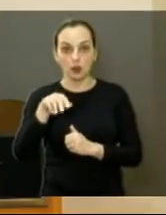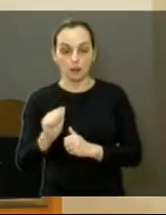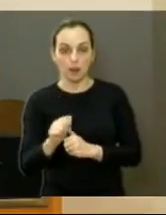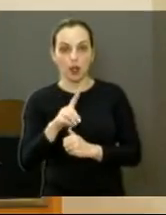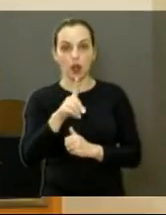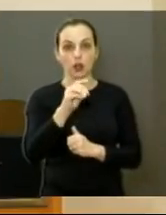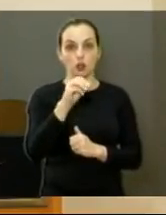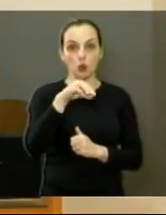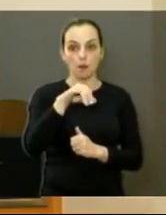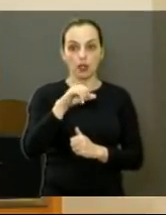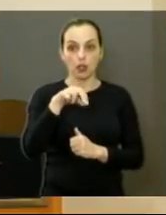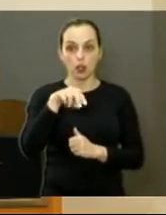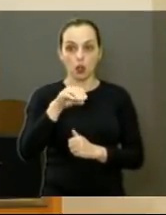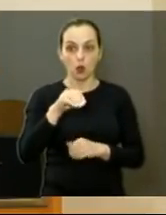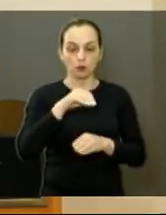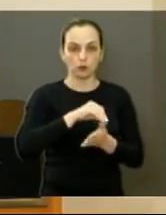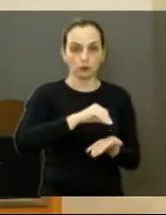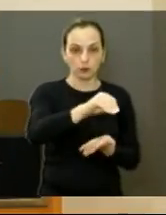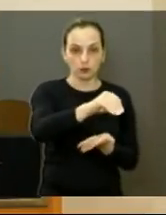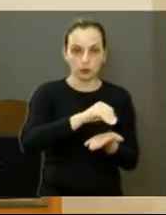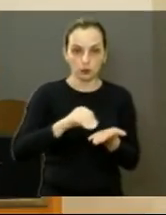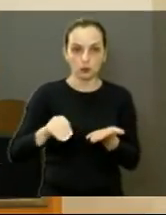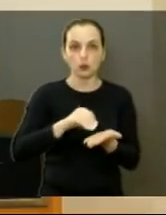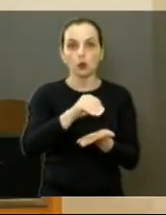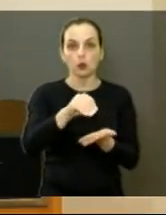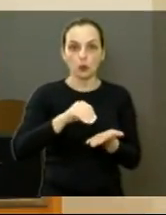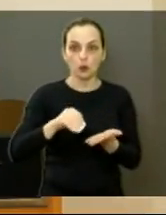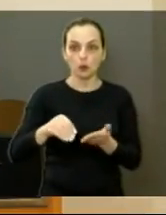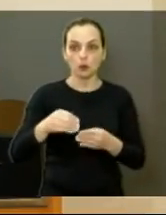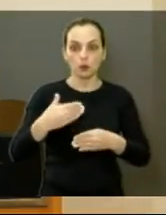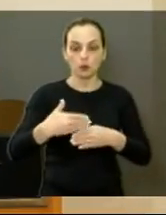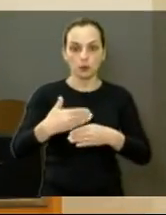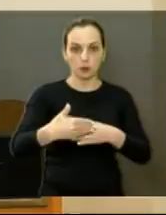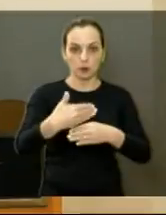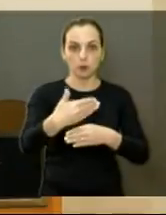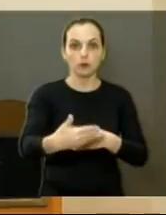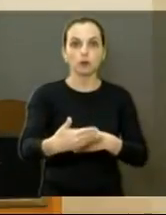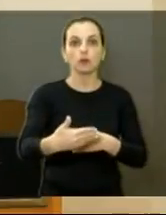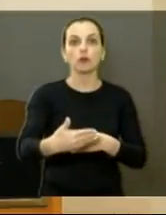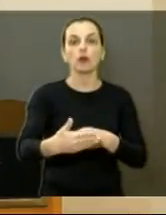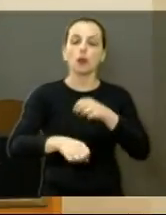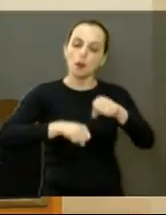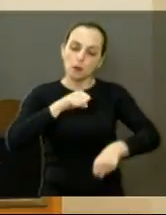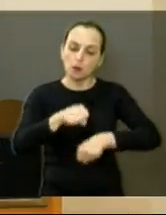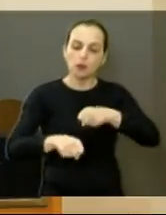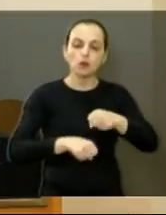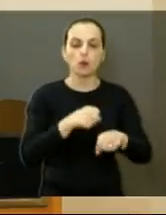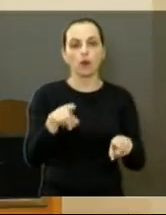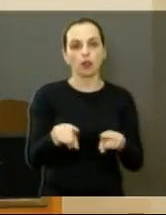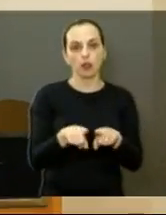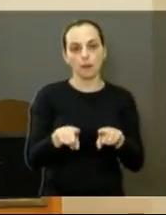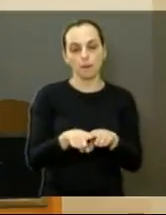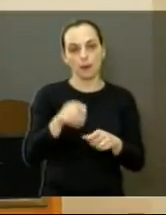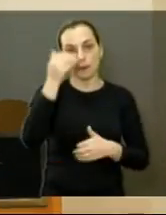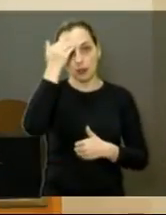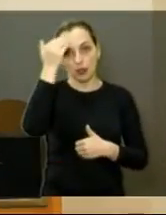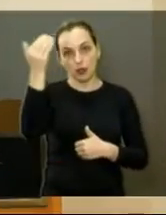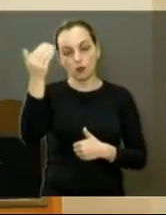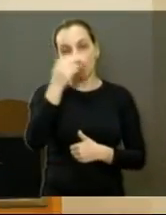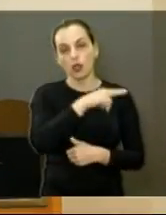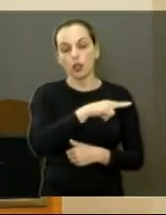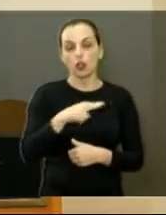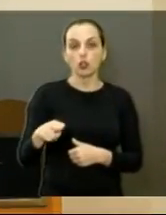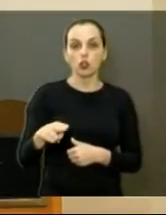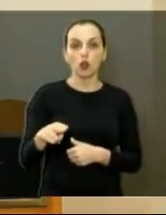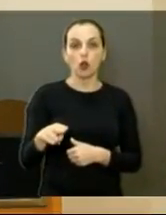e o quinto passeio ciclístico. Quero aqui, mais uma vez, agradecer em nome da superintendente